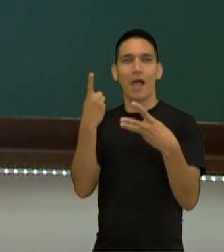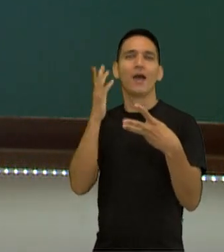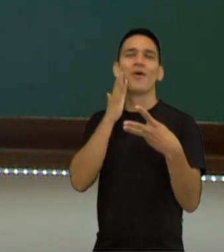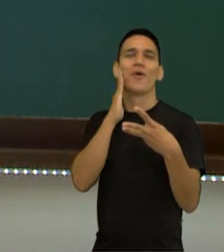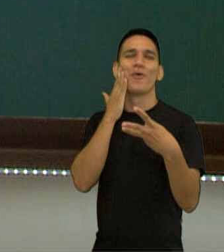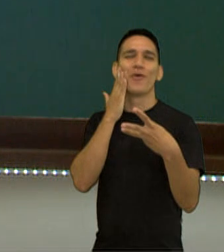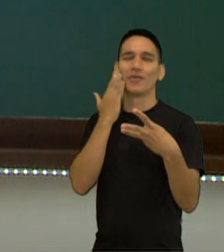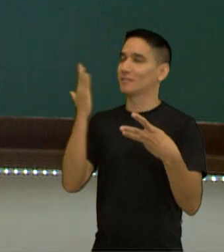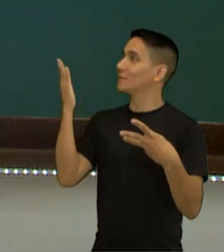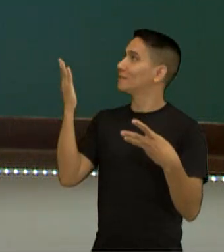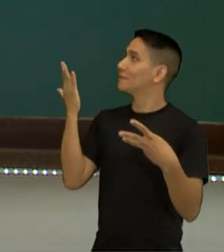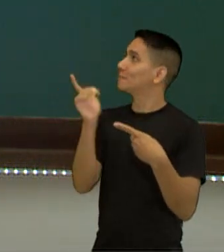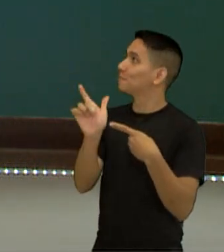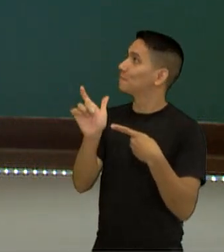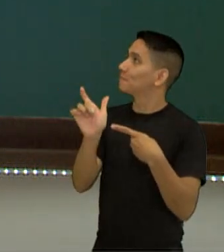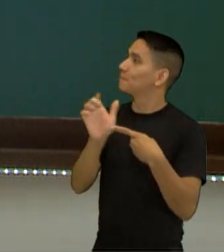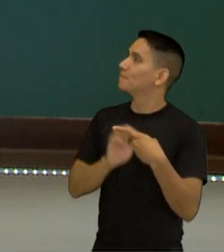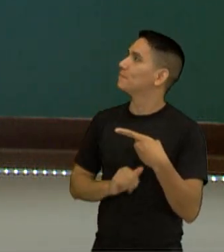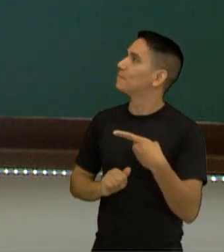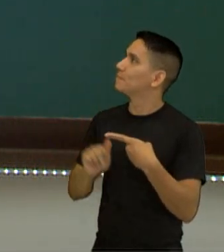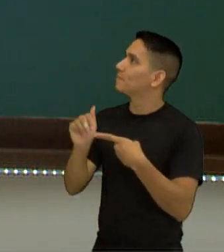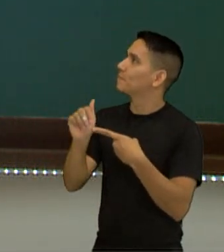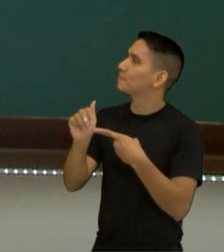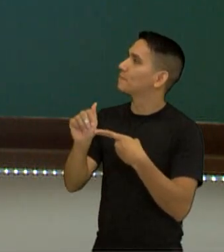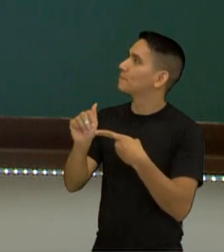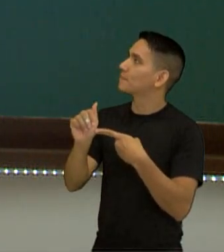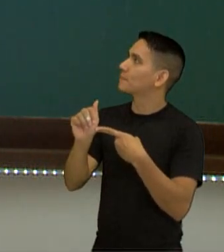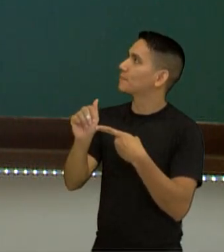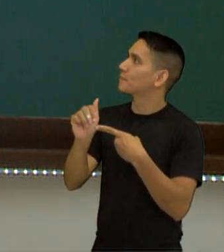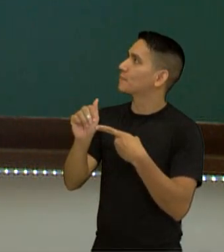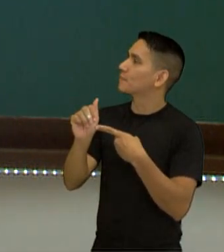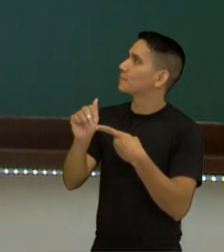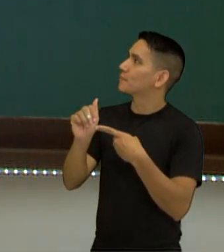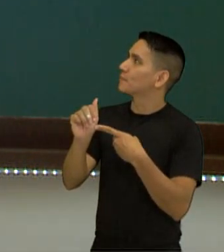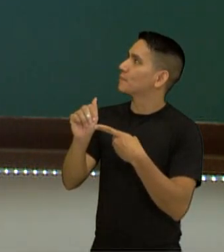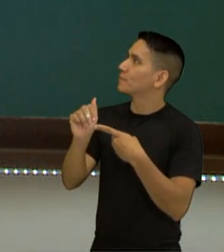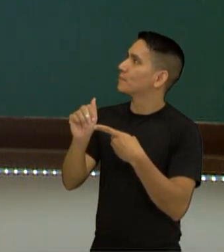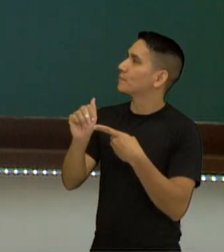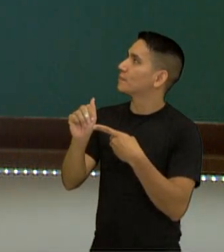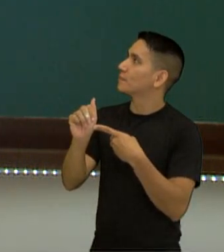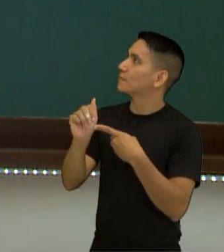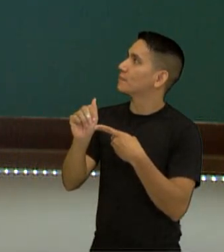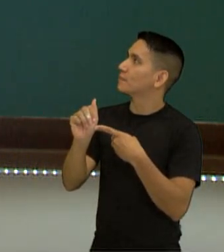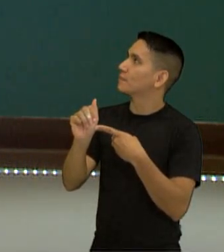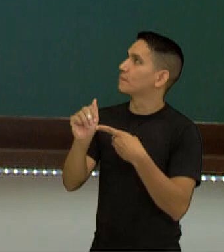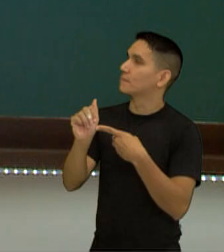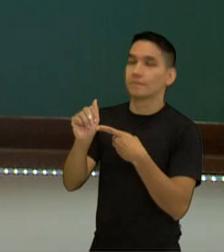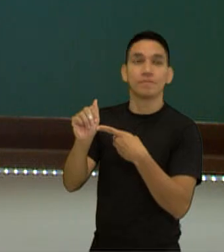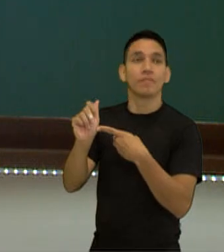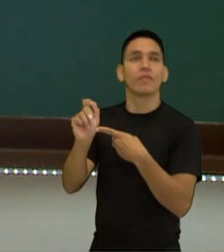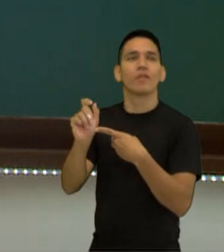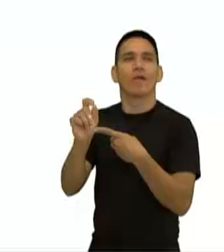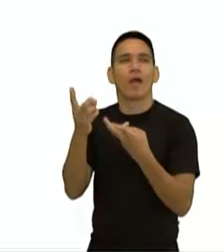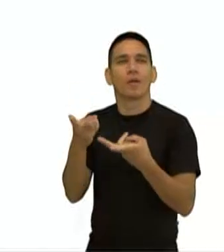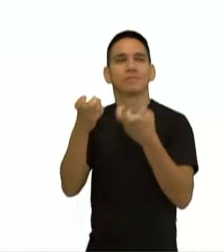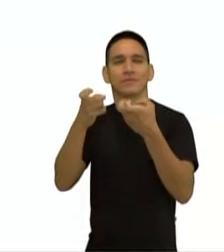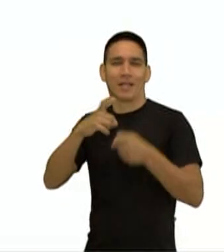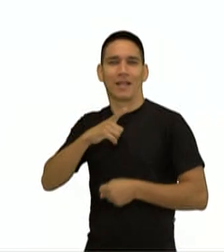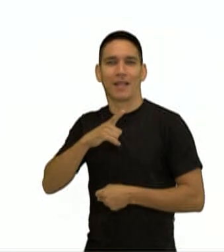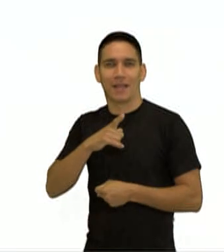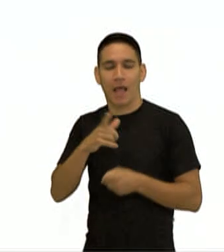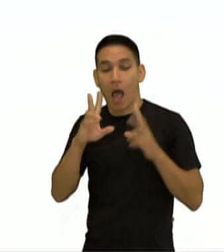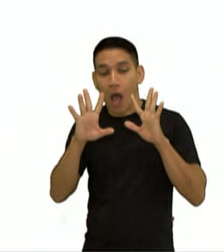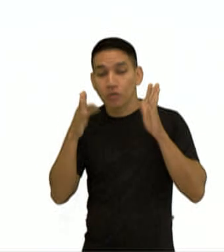biodiversity, the Pantanal is becoming a top Brazil travel destination for ecotourism. Então aqui observem que nós